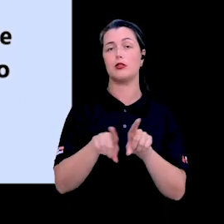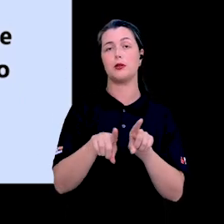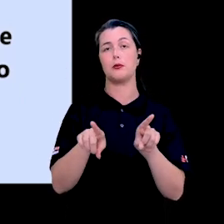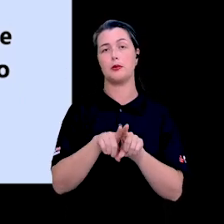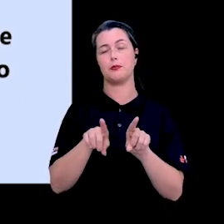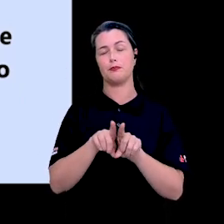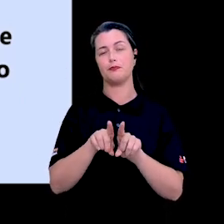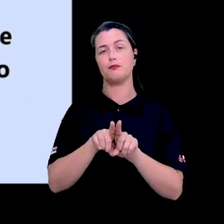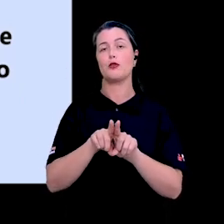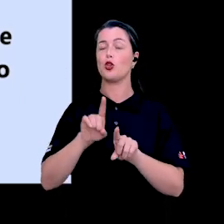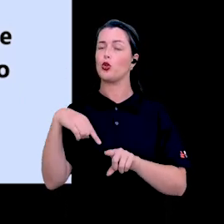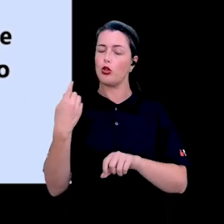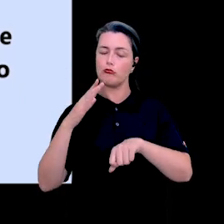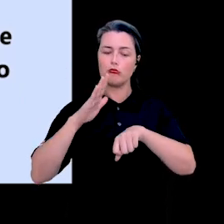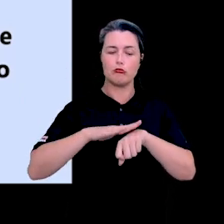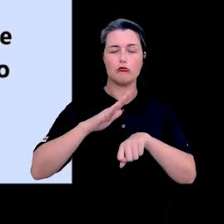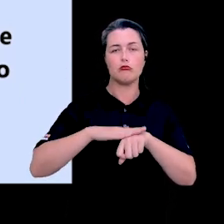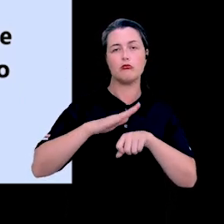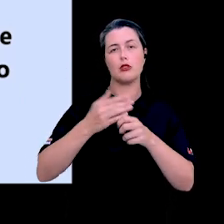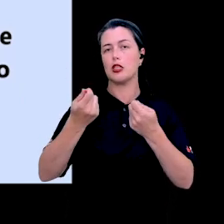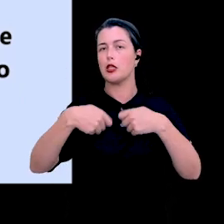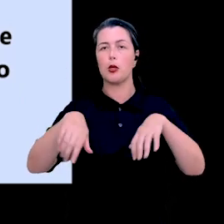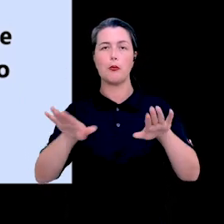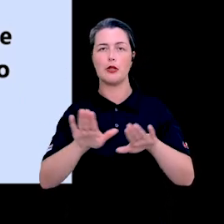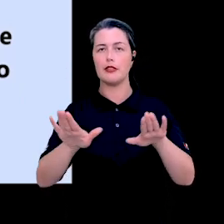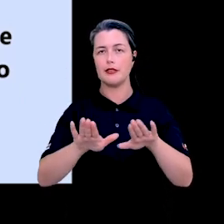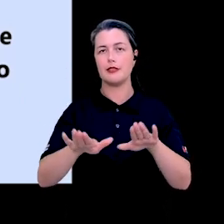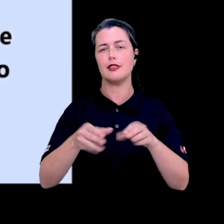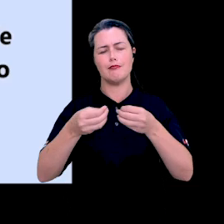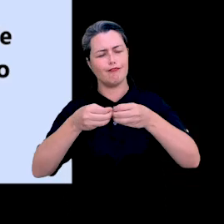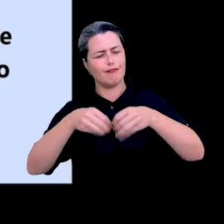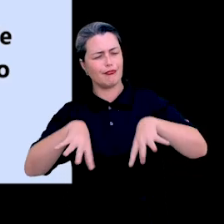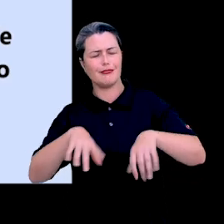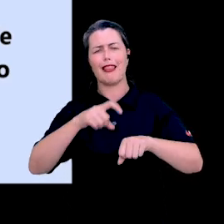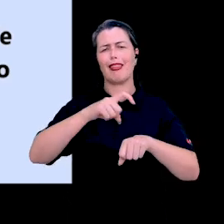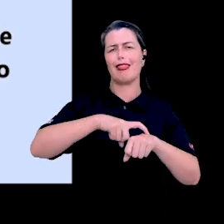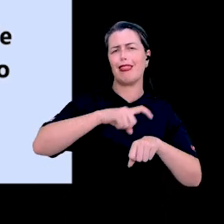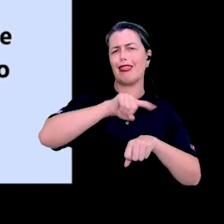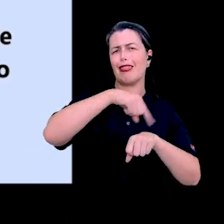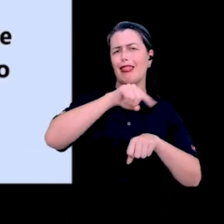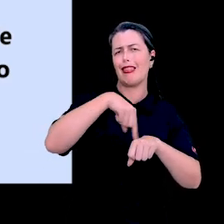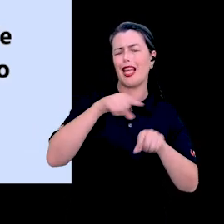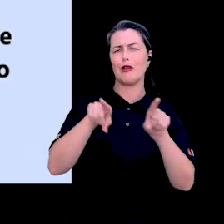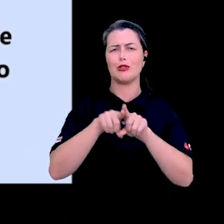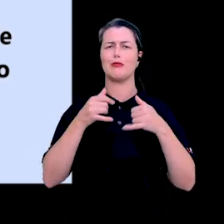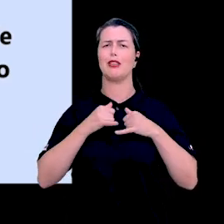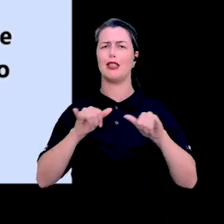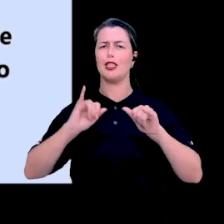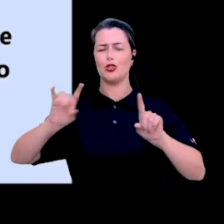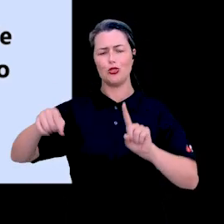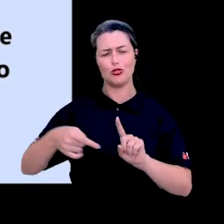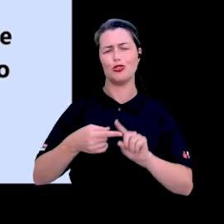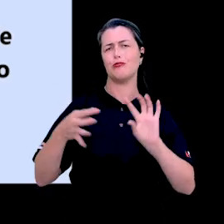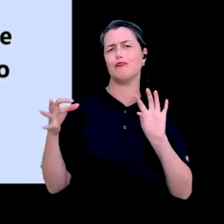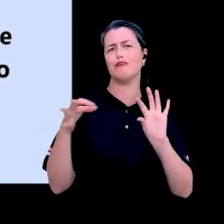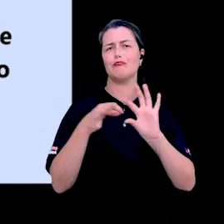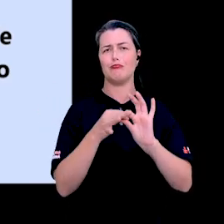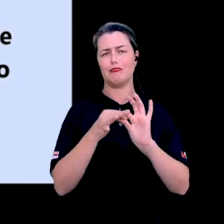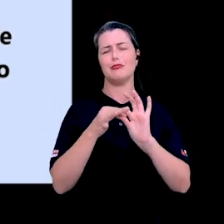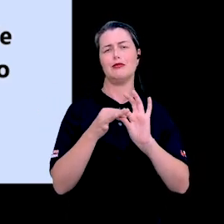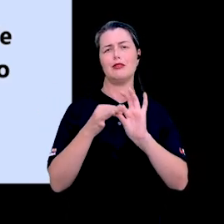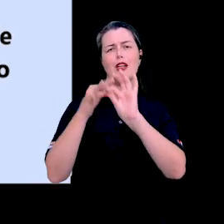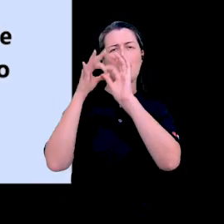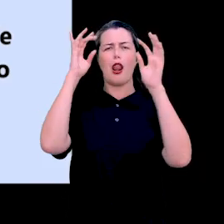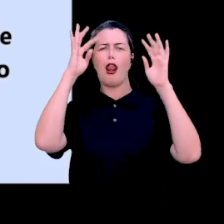de modo que podemos agir sem as ineficazes perdas de tempo e de energia implicadas na necessidade